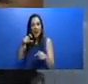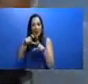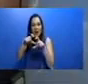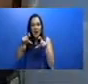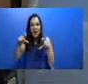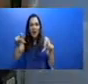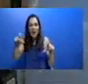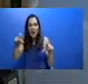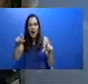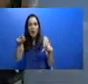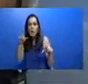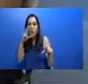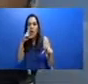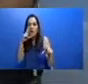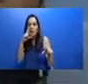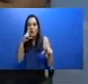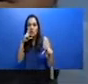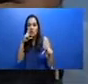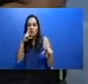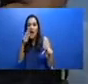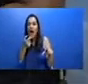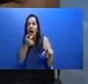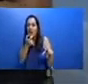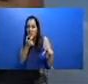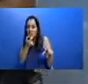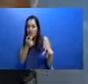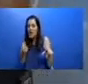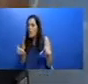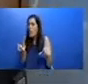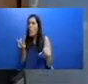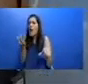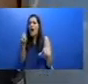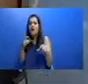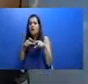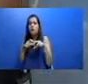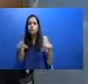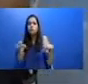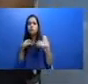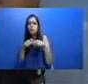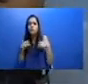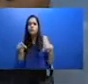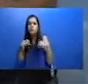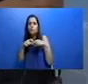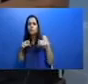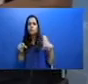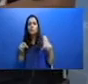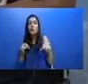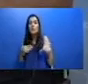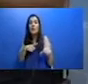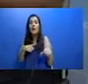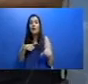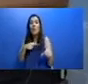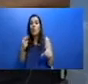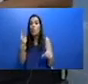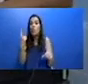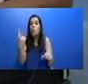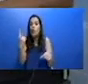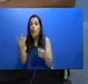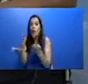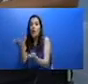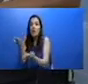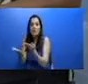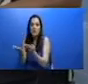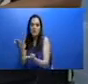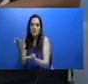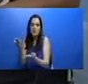e responda: quantos pacotes de bolacha são necessários para se obter 2 quilos? Geralmente a gente não compra